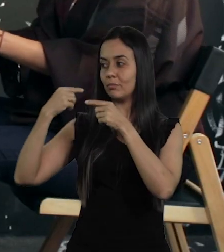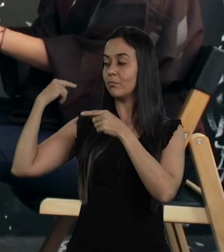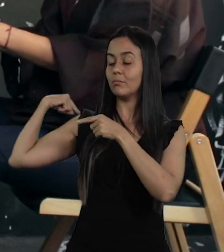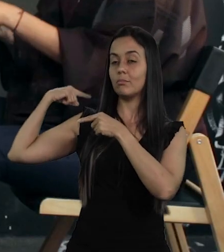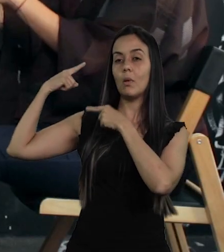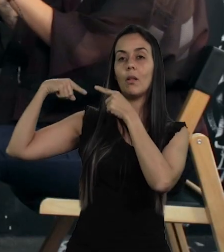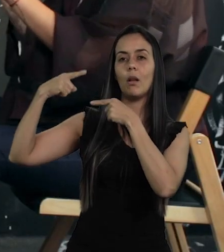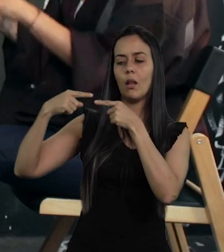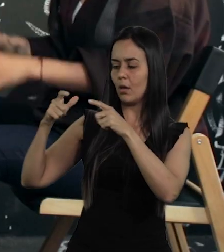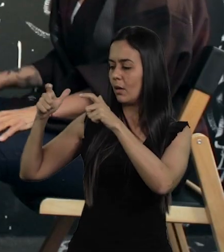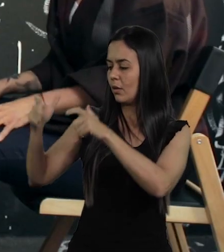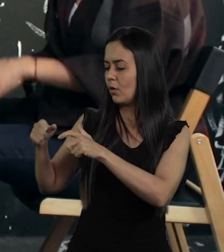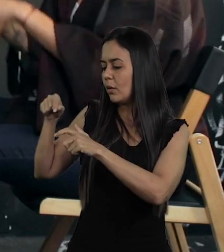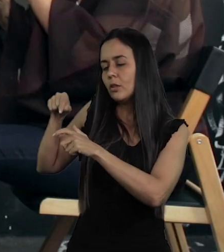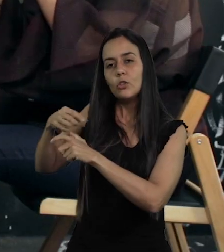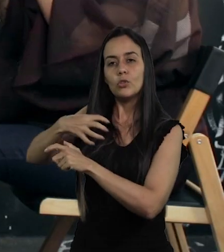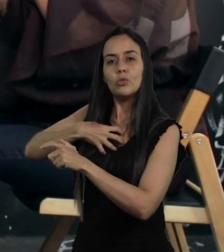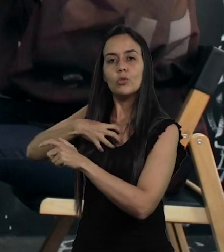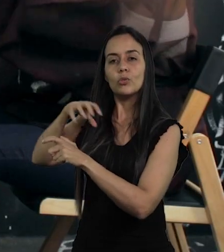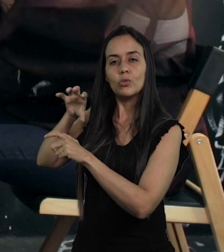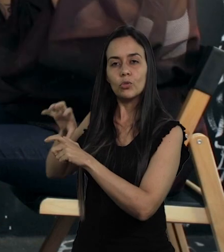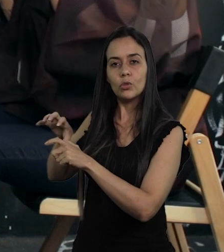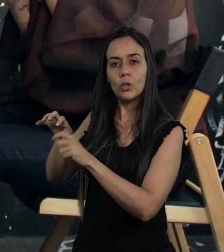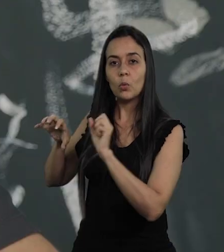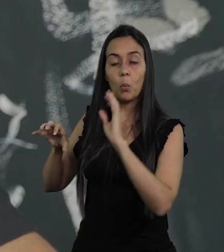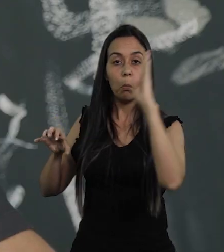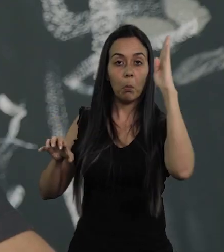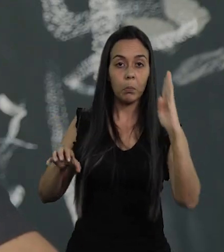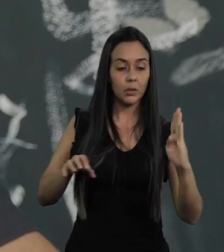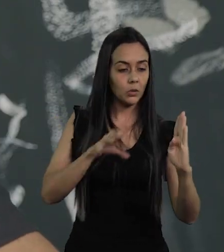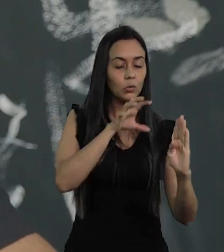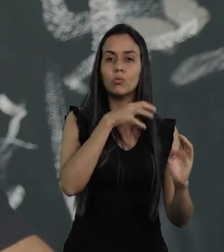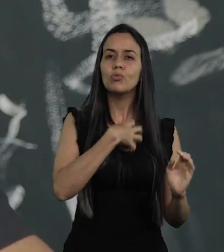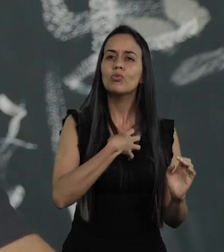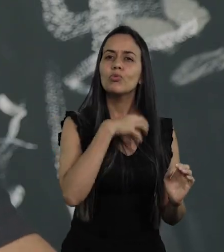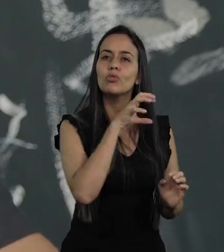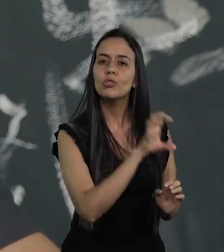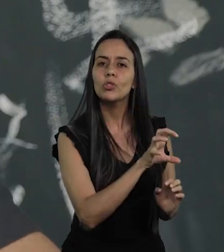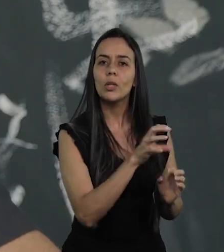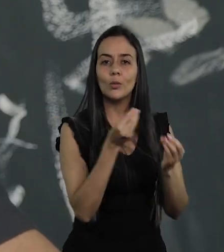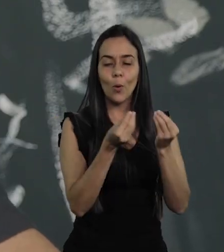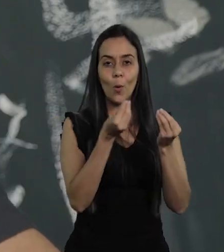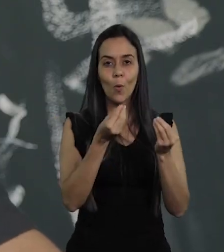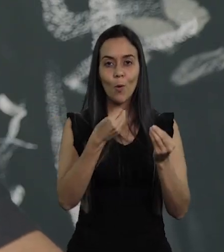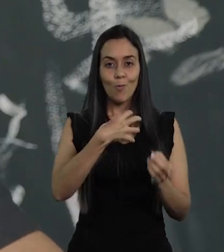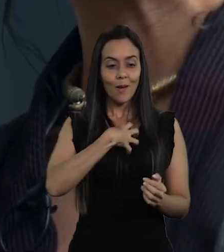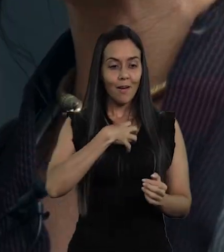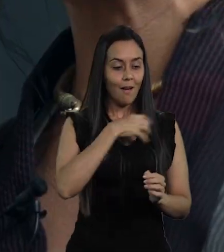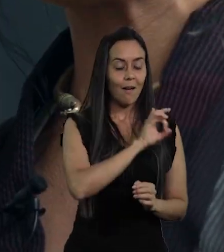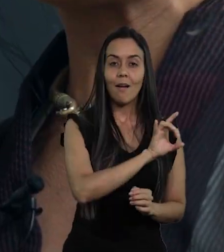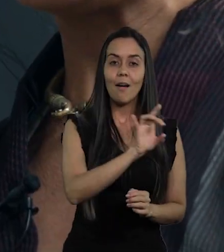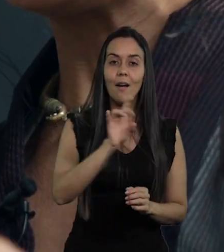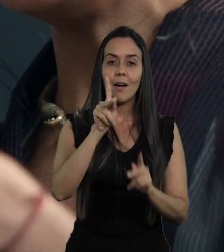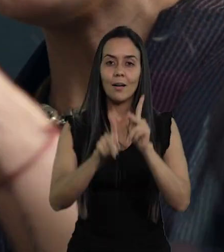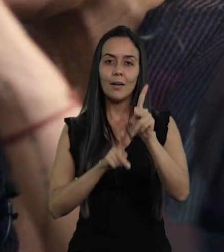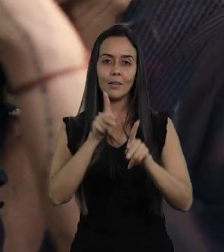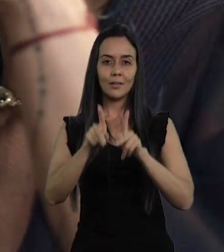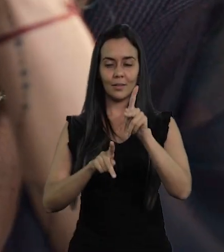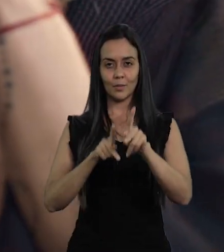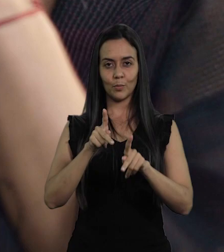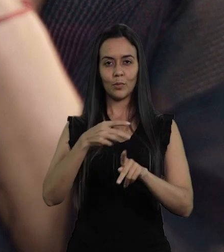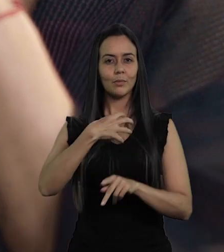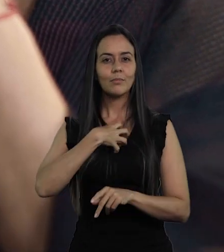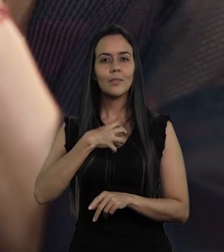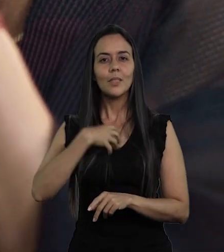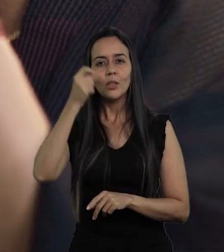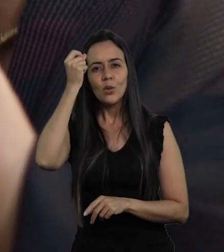nesse lugar, tem, né, mesmo no Brasil, inúmeros, né, Brasis dentro do Brasil, né? Então você tem ali uma série